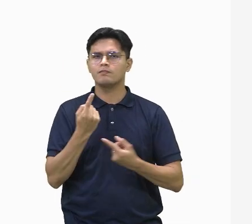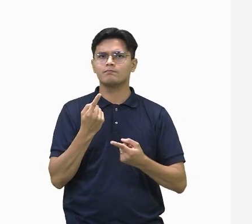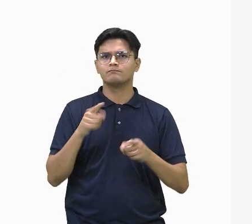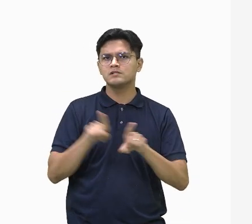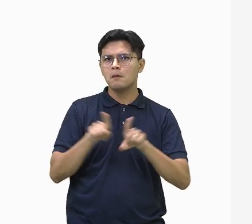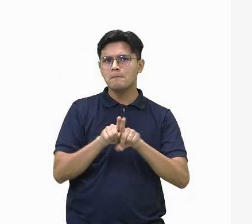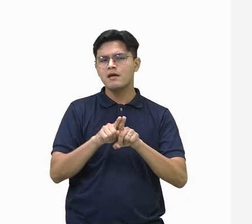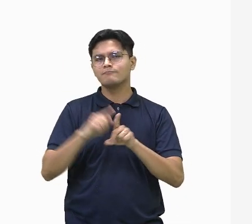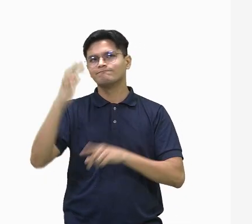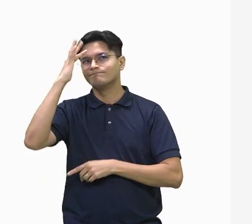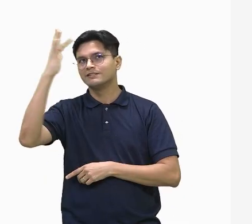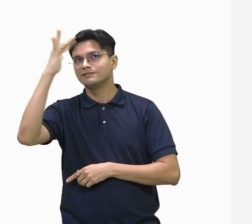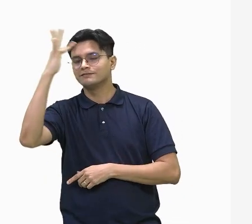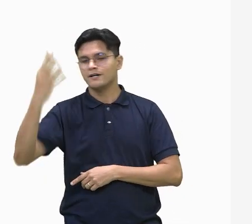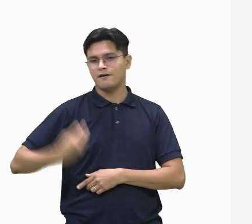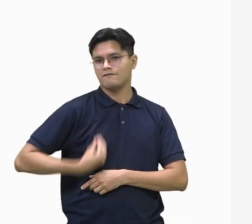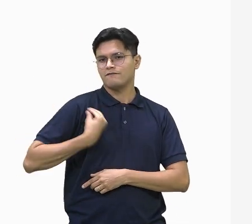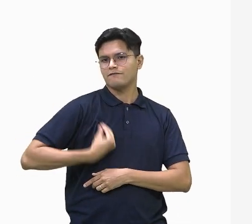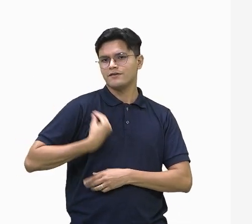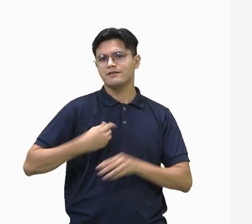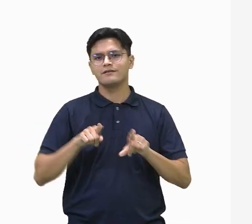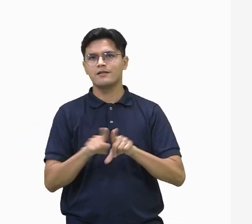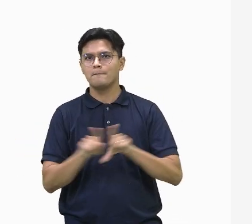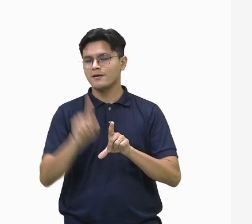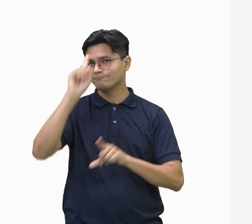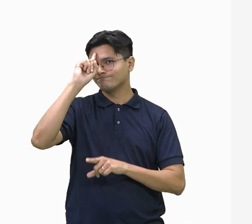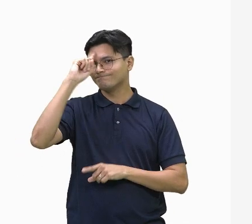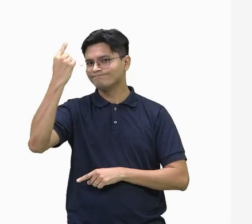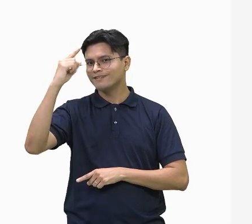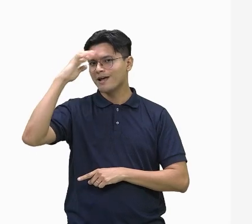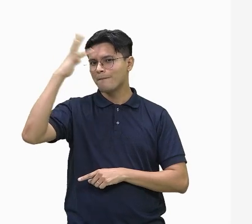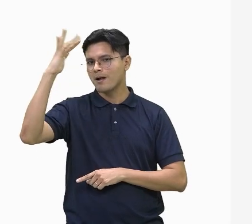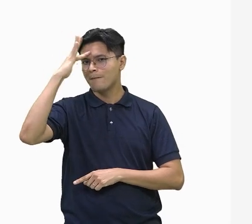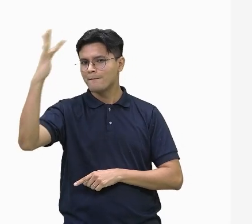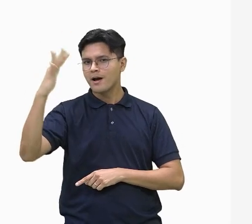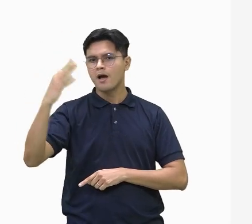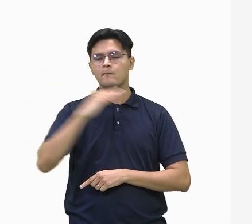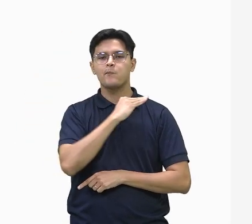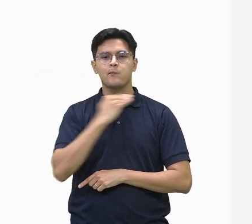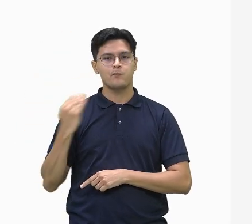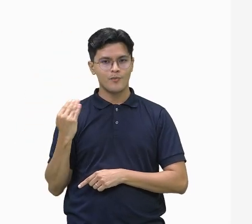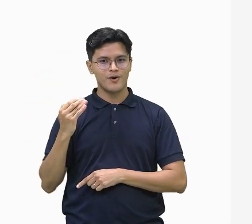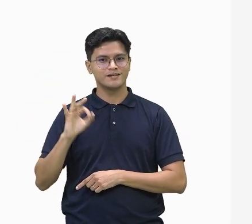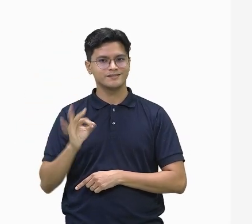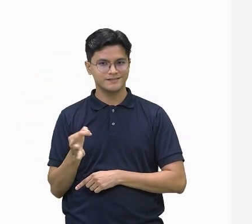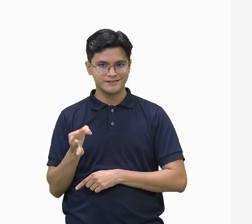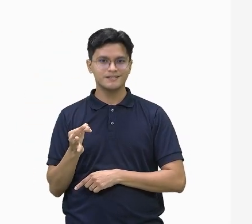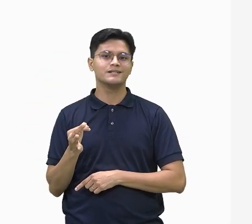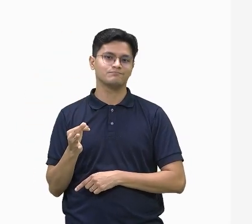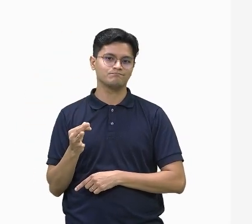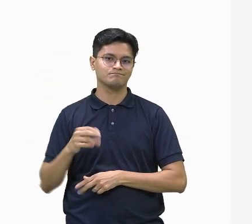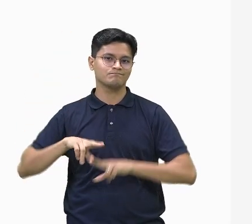Então, aí, olha, tanto que o primeiro aspecto que a gente está vendo, a primeira característica é o mal do